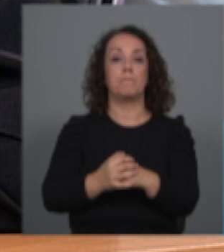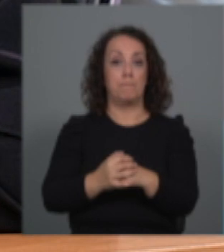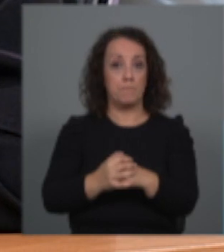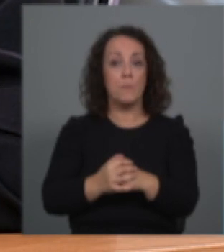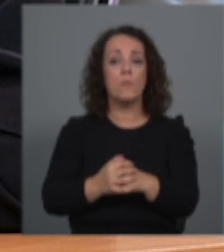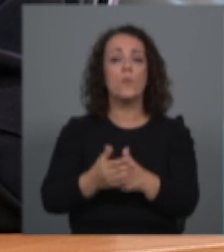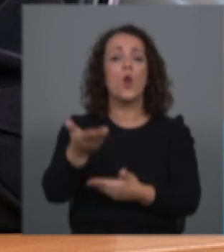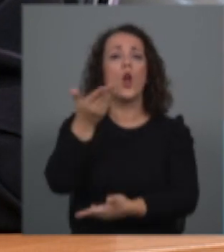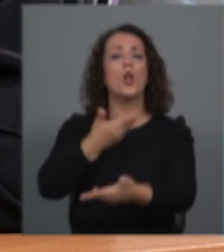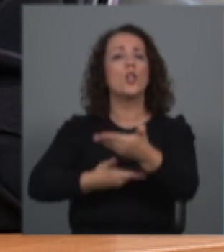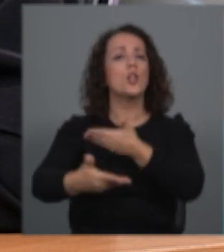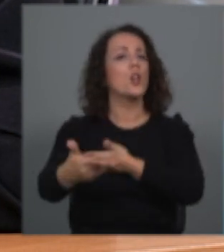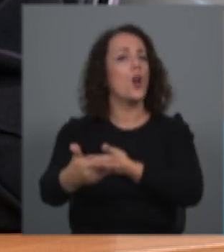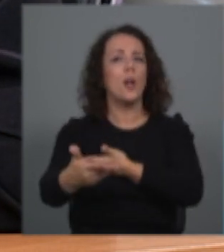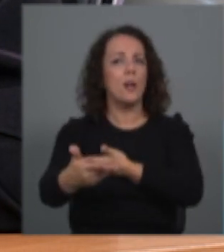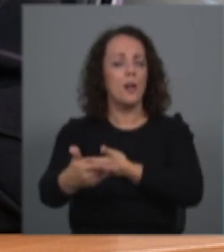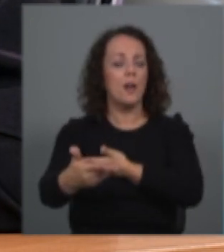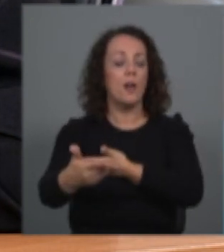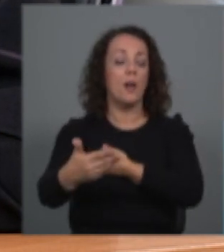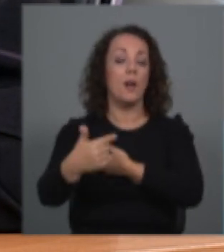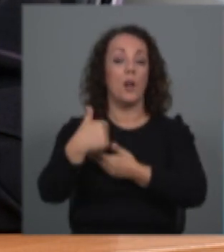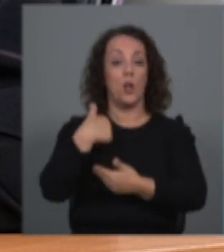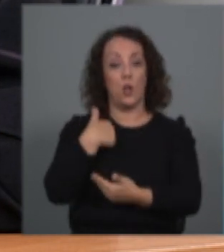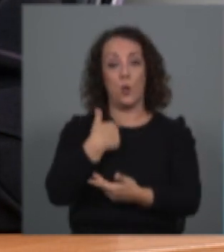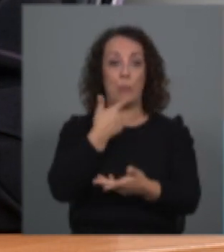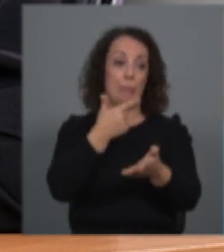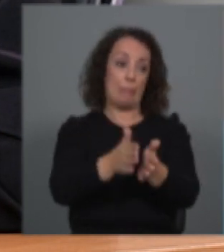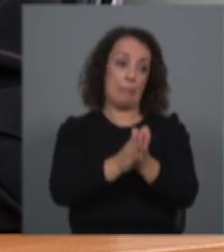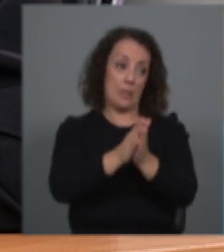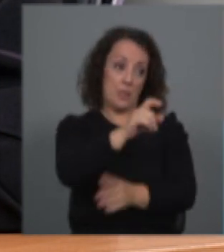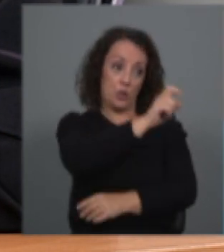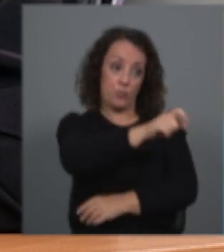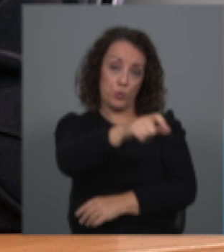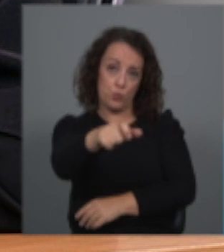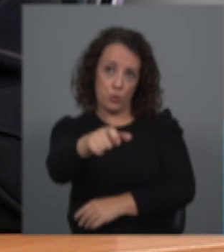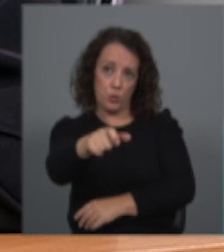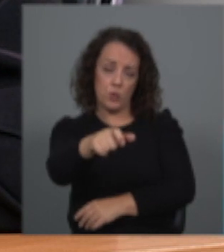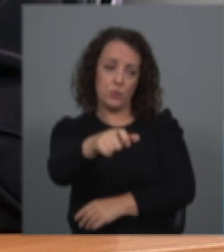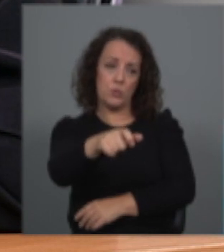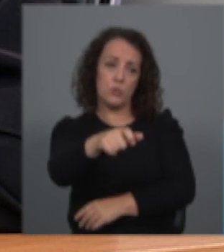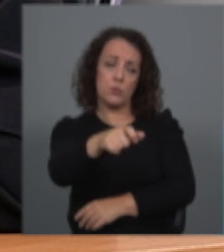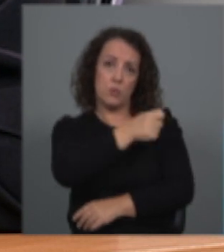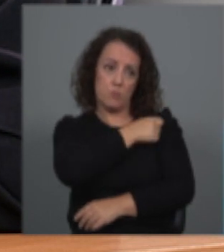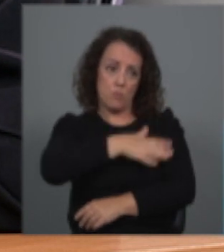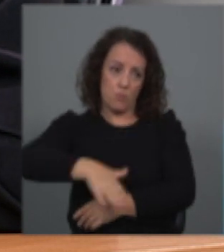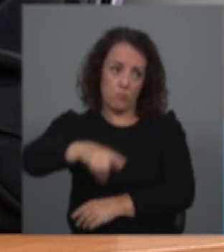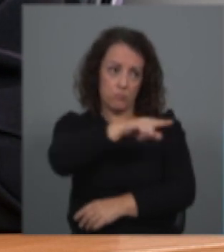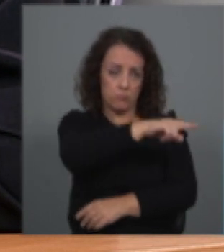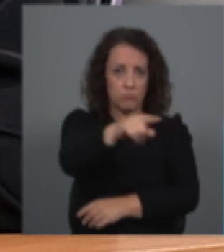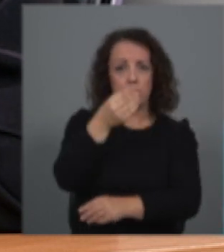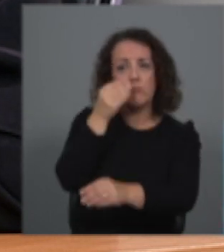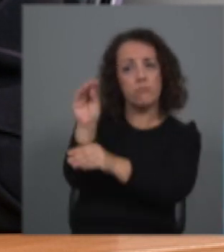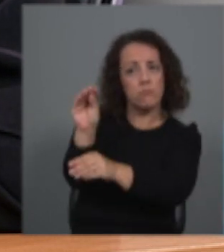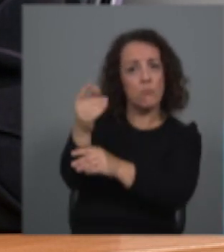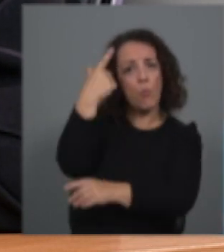troca, Francisco pede à cidade, aos habitantes, que se preocupem de dar alimento a este